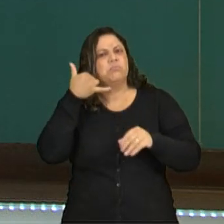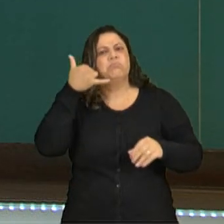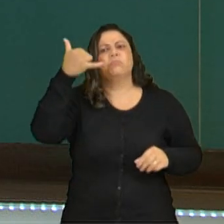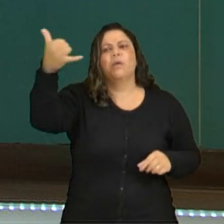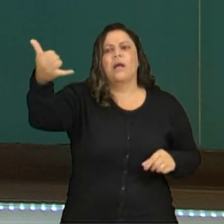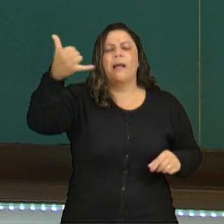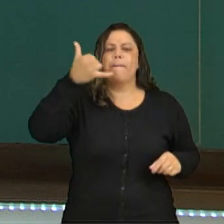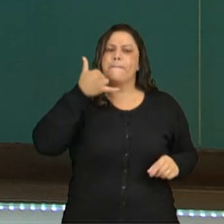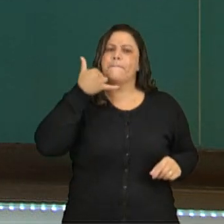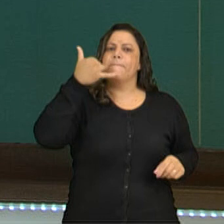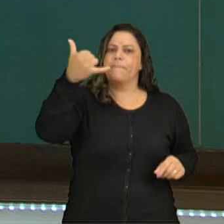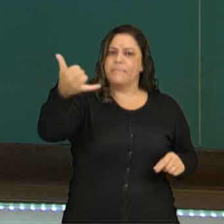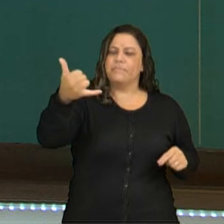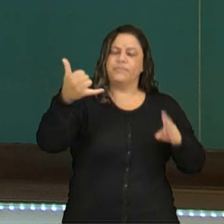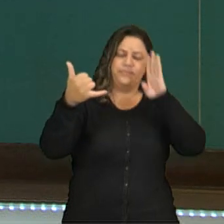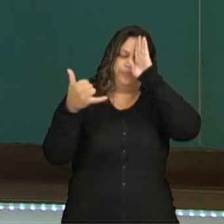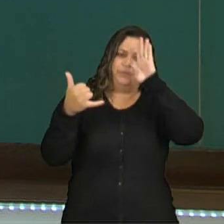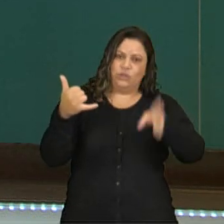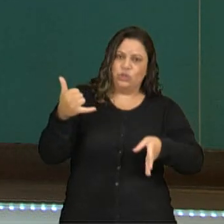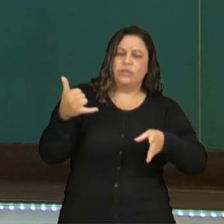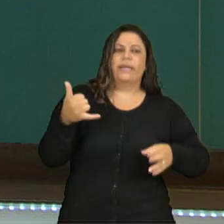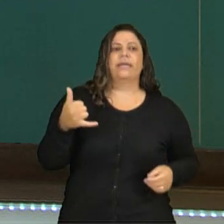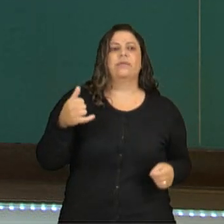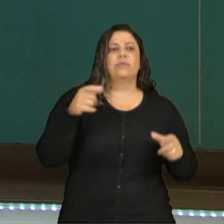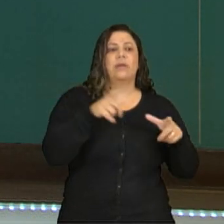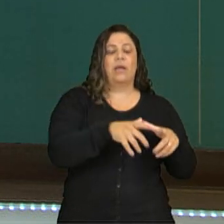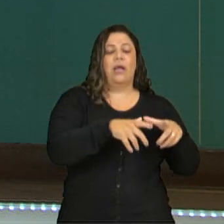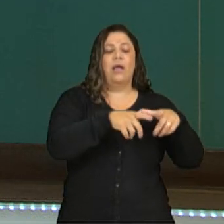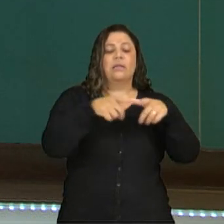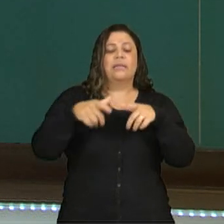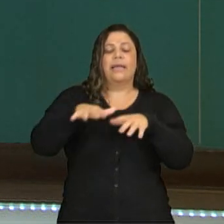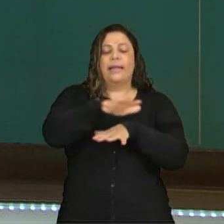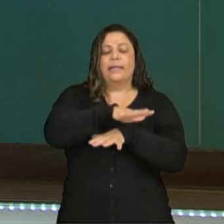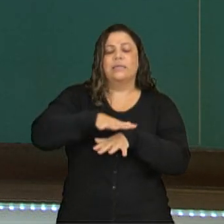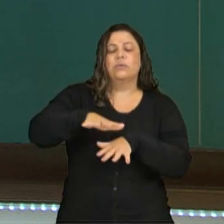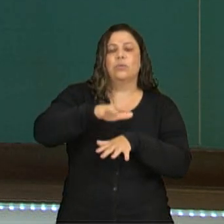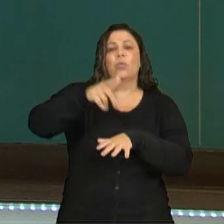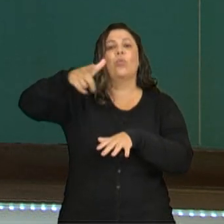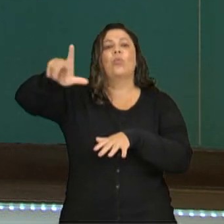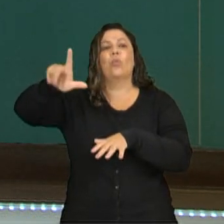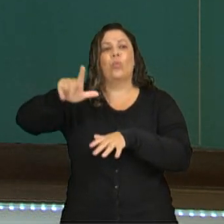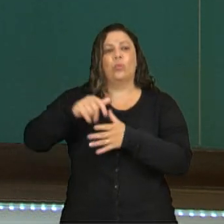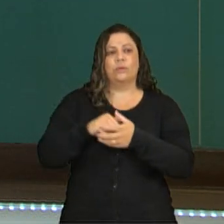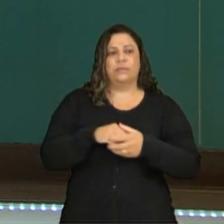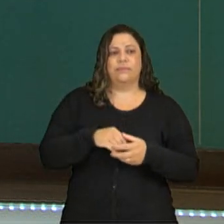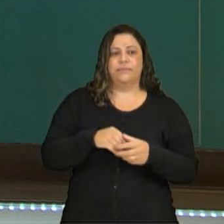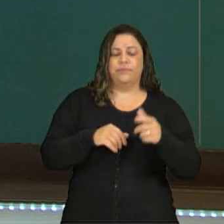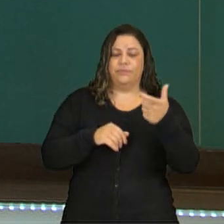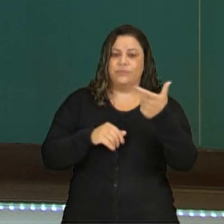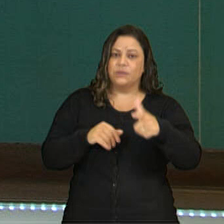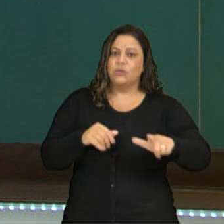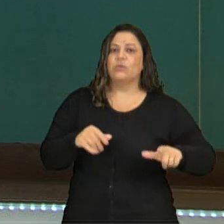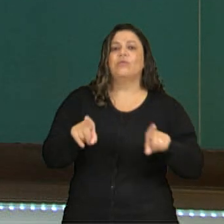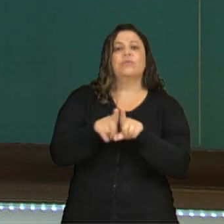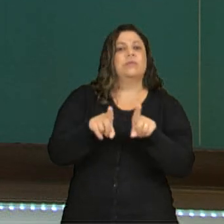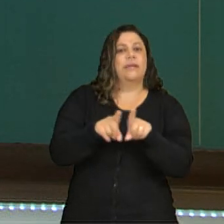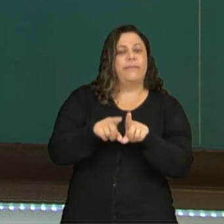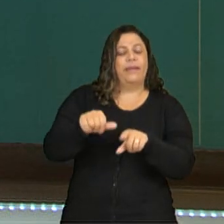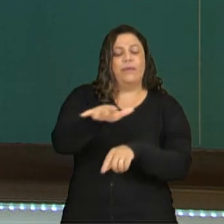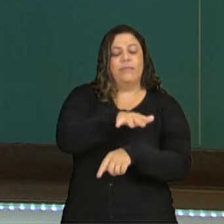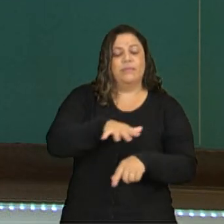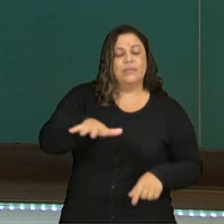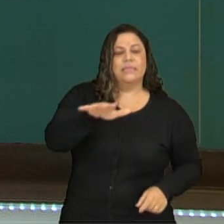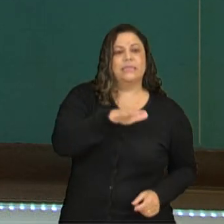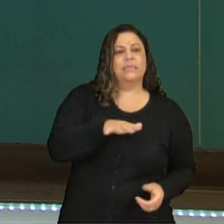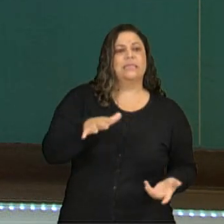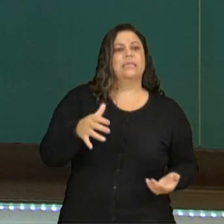com essa torre. Ao lado dessa célula, nós temos mais uma torre, que novamente vai atender uma área.